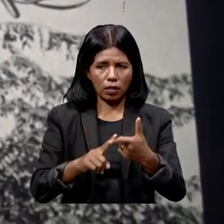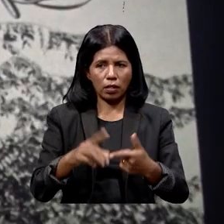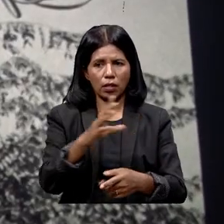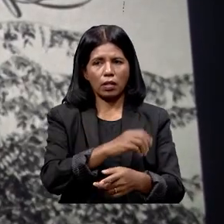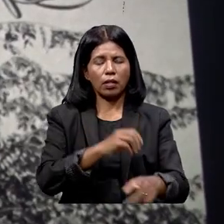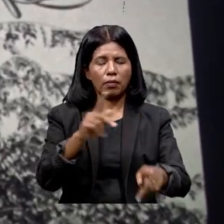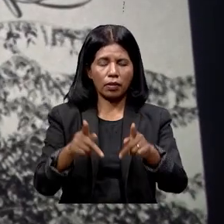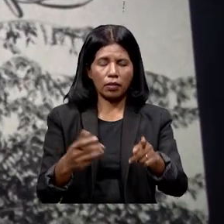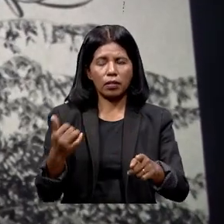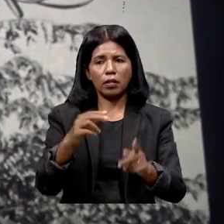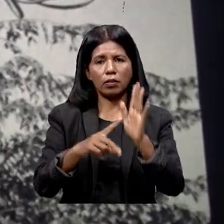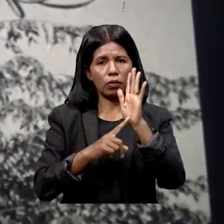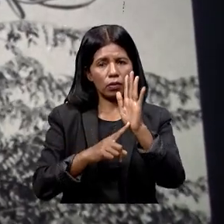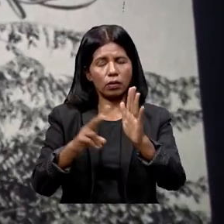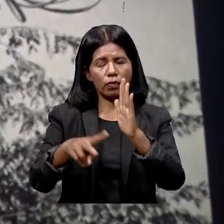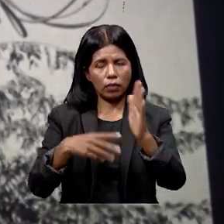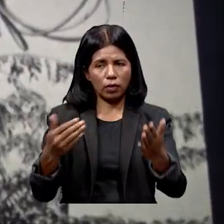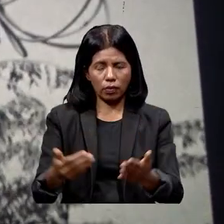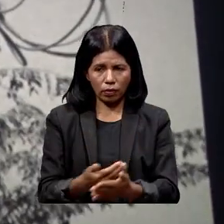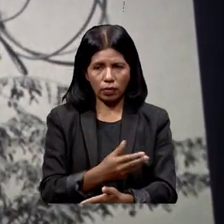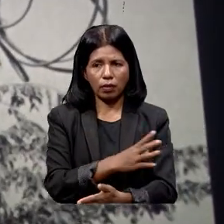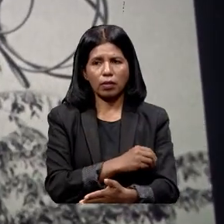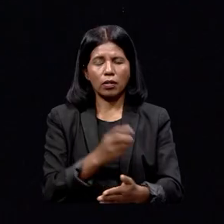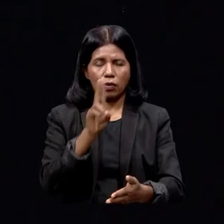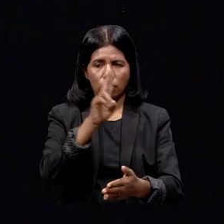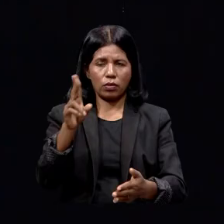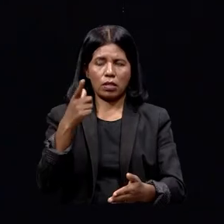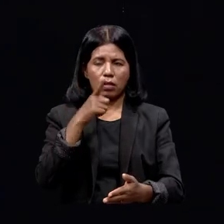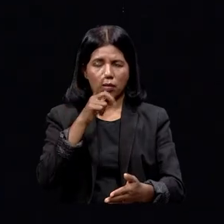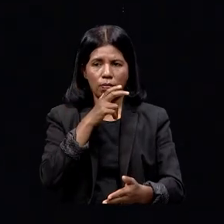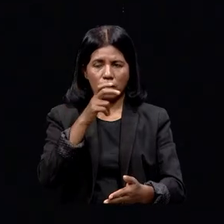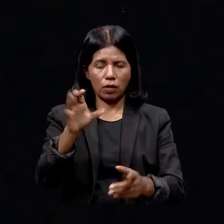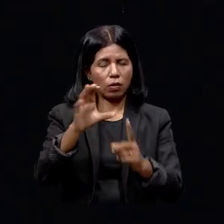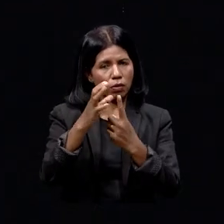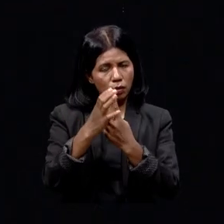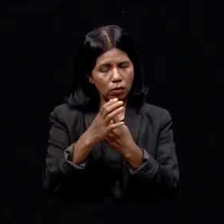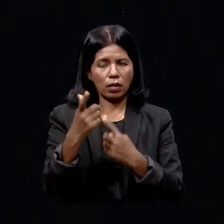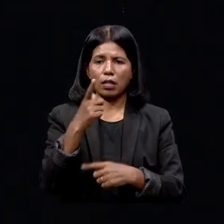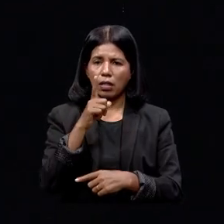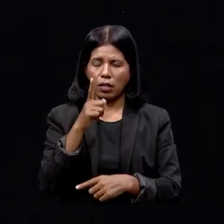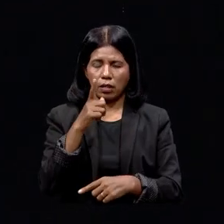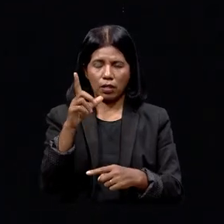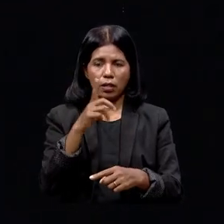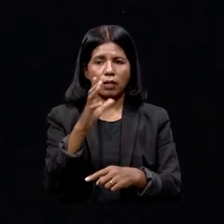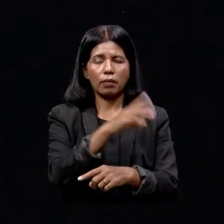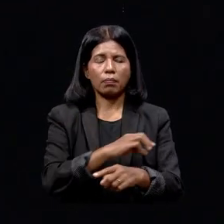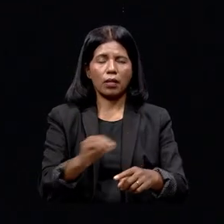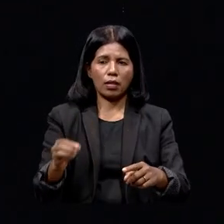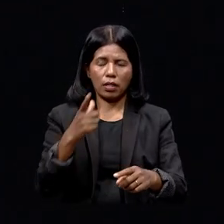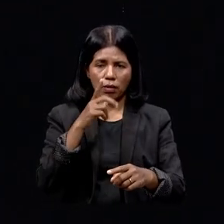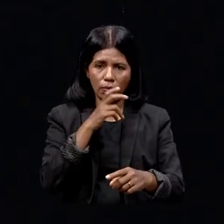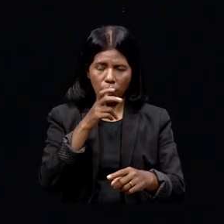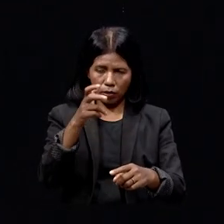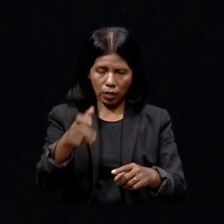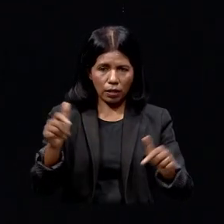fazer chegar o cinema, uma nova forma de fazer chegar a cultura de língua portuguesa na forma de cinema, aqui também a